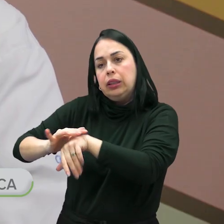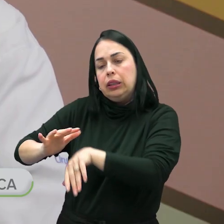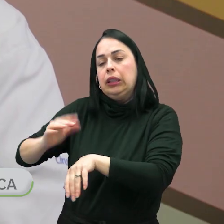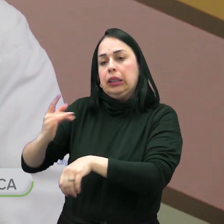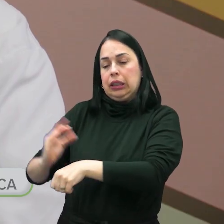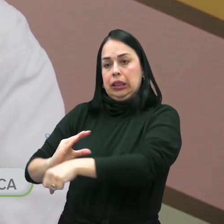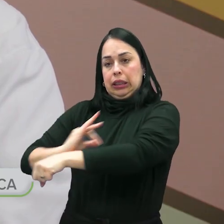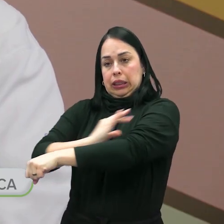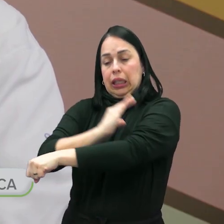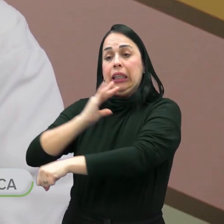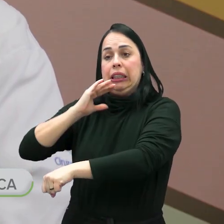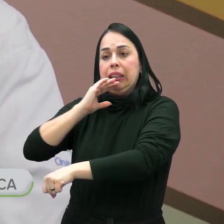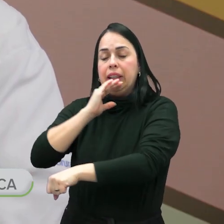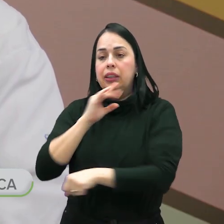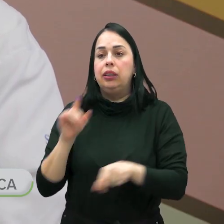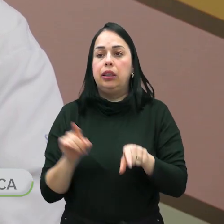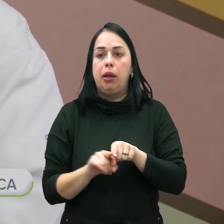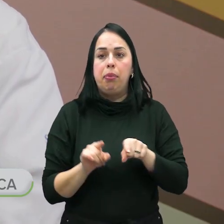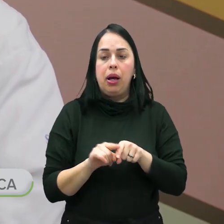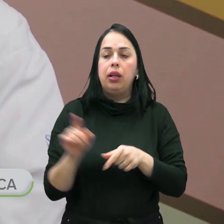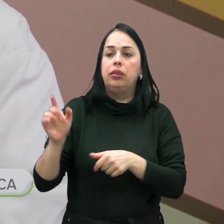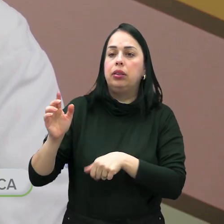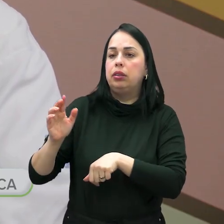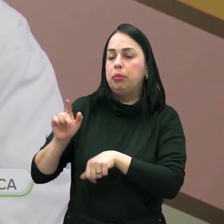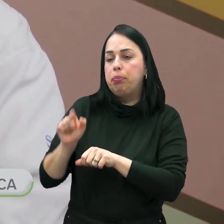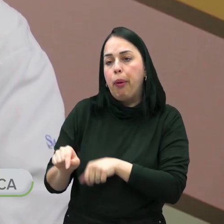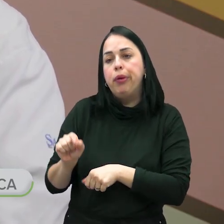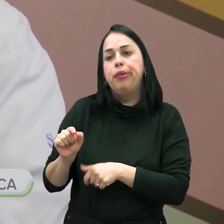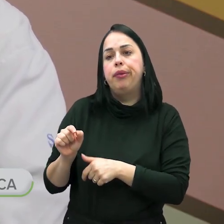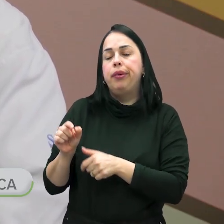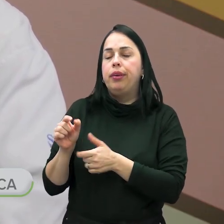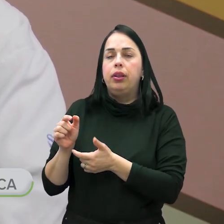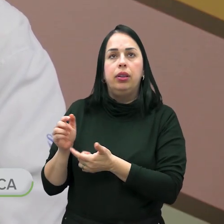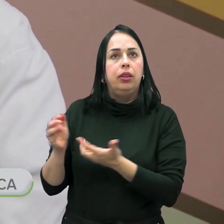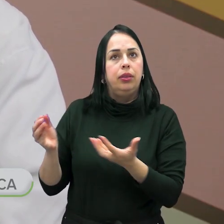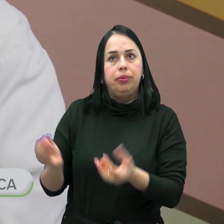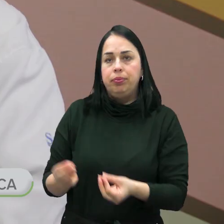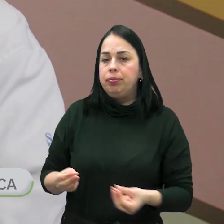as doenças autoimunes, em tese, podem complicar realmente